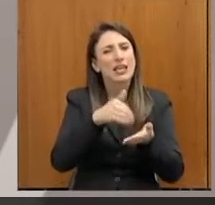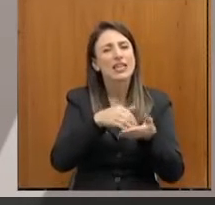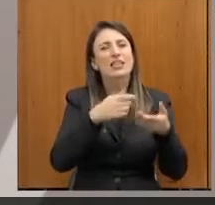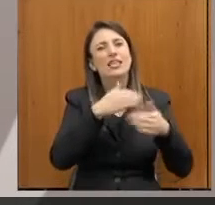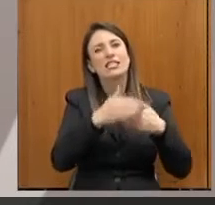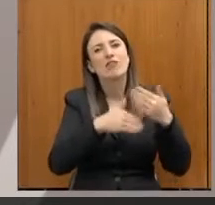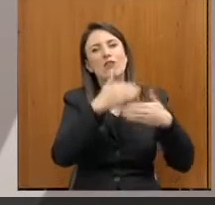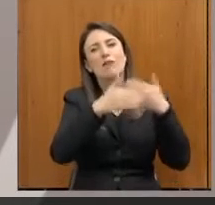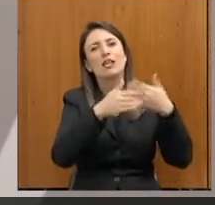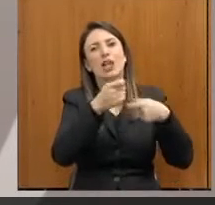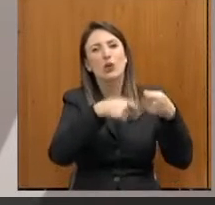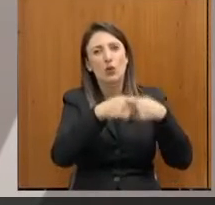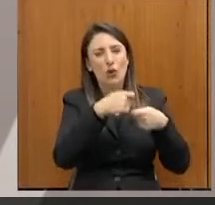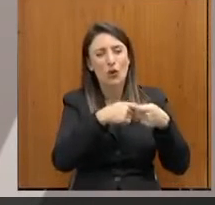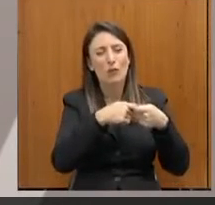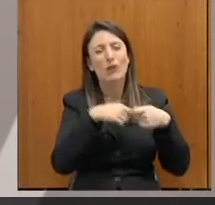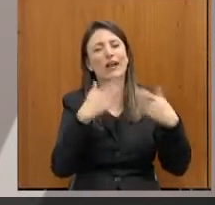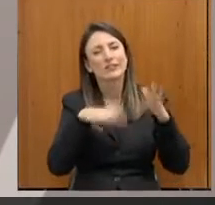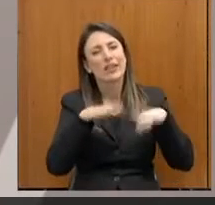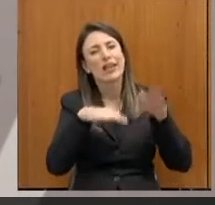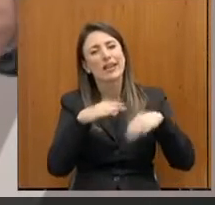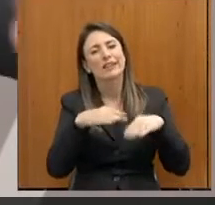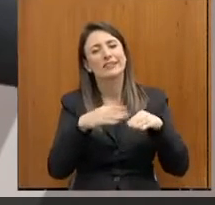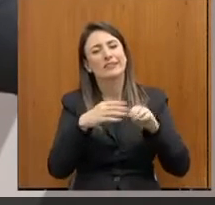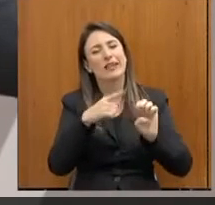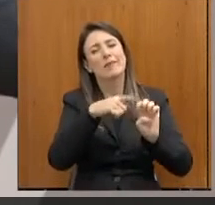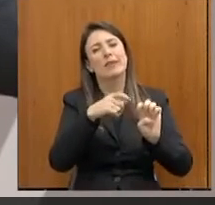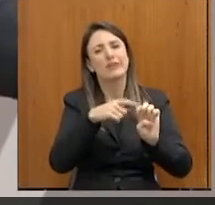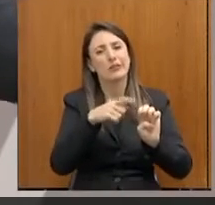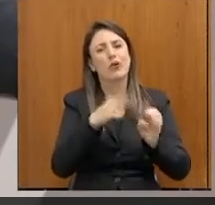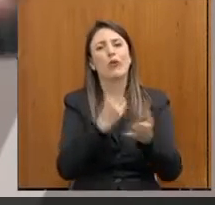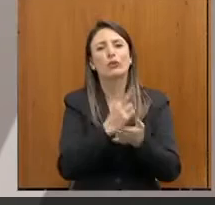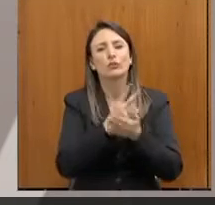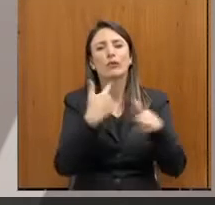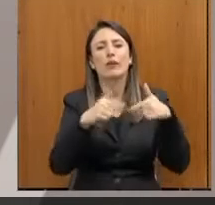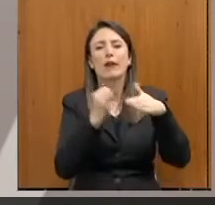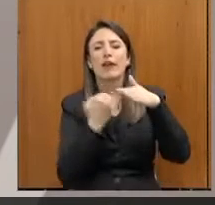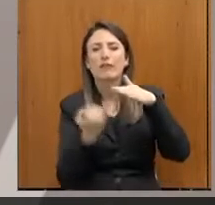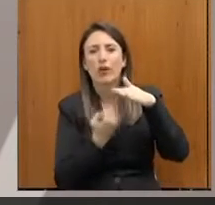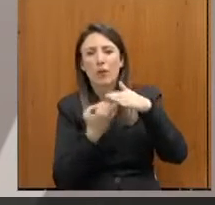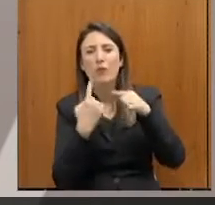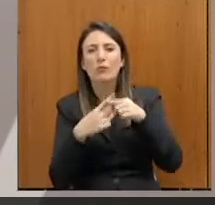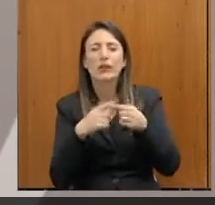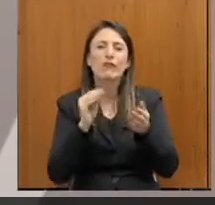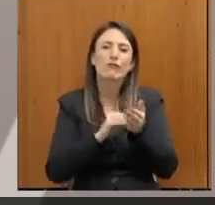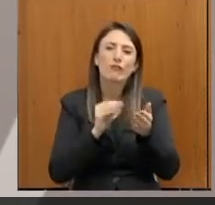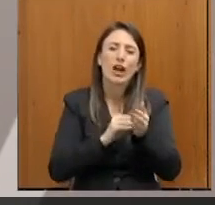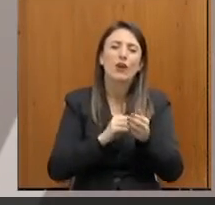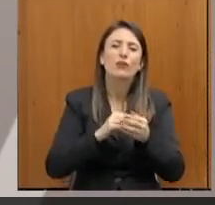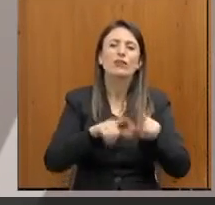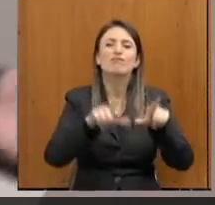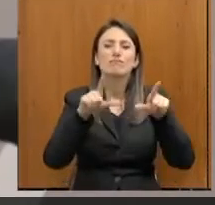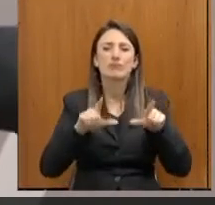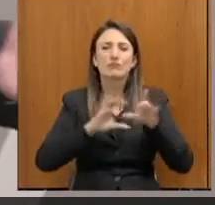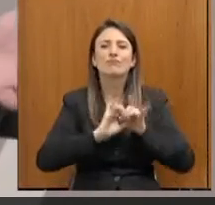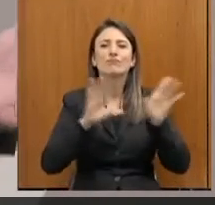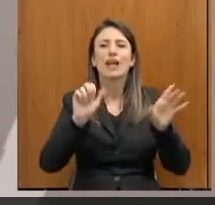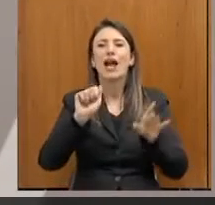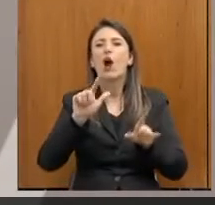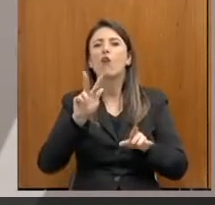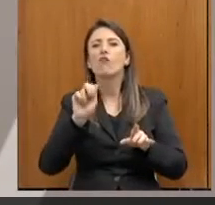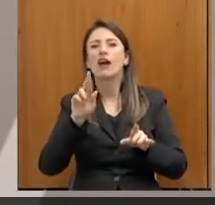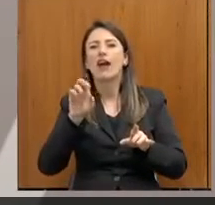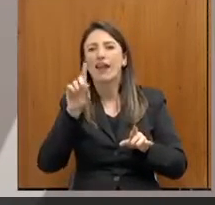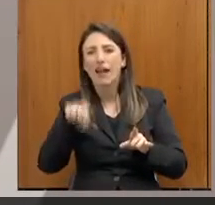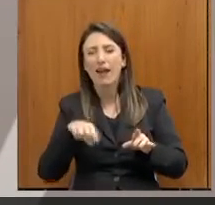o empreendedor permanece na informalidade por falta de um alvará Municipal de uma licença Municipal ou qualquer coisa parecida e na